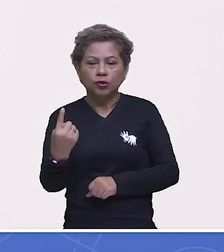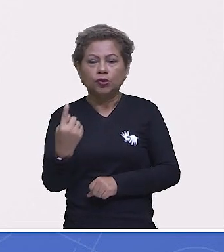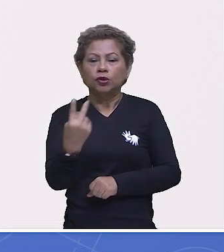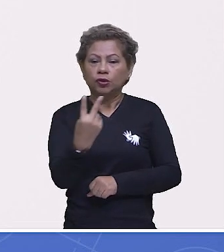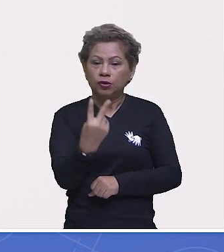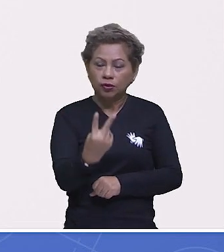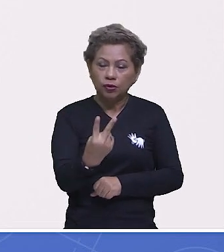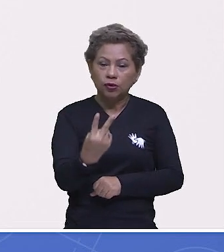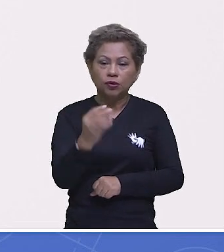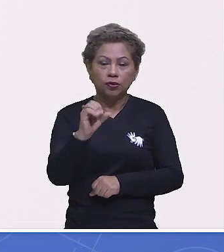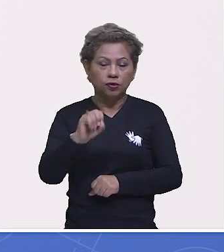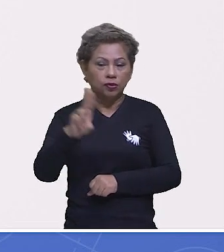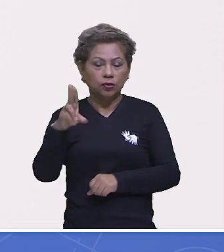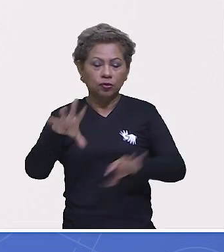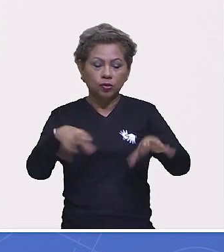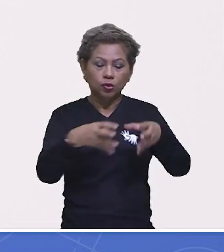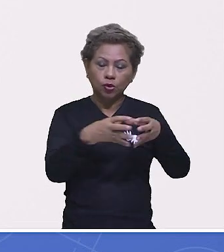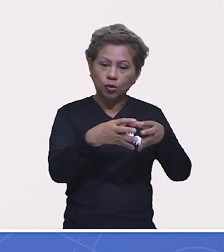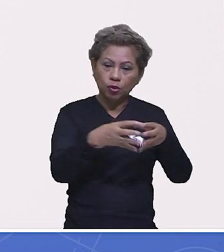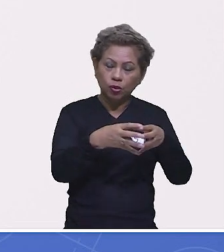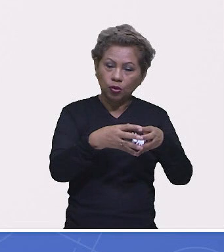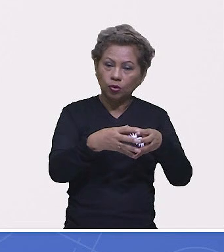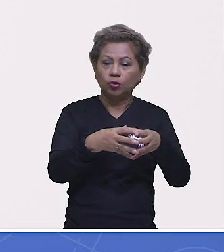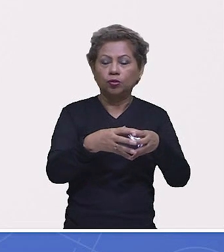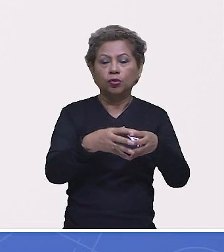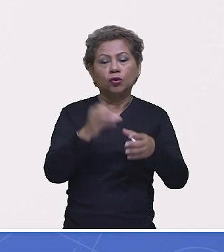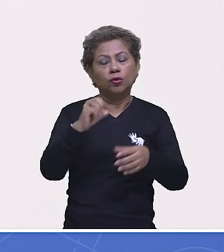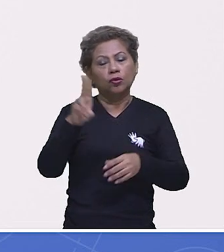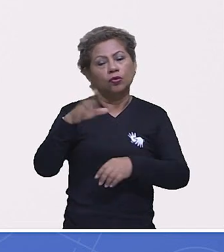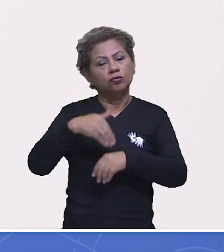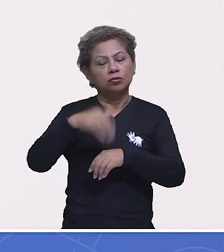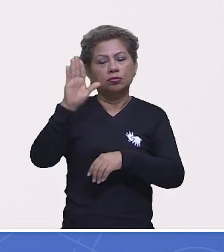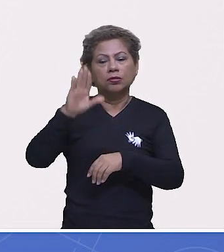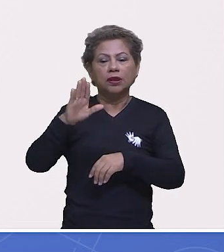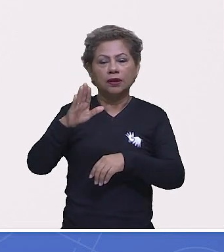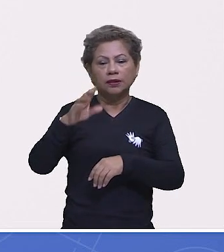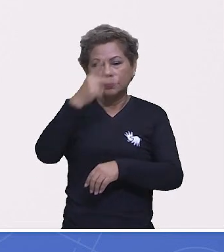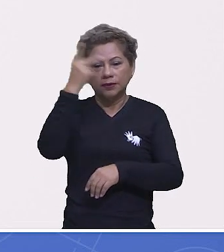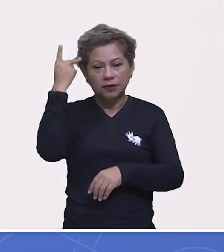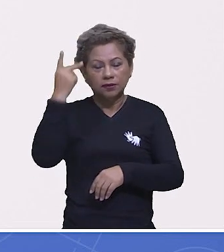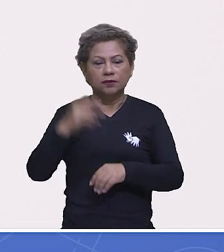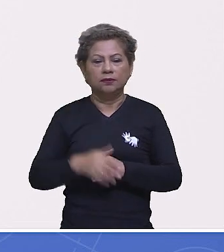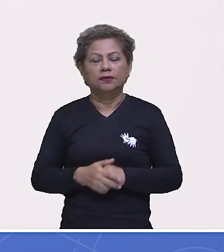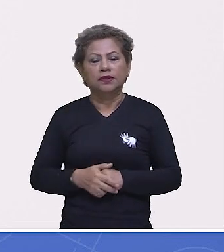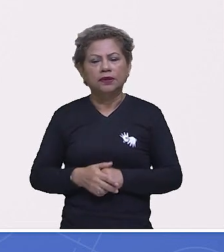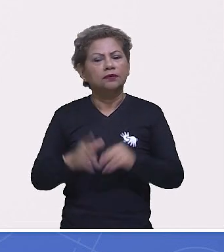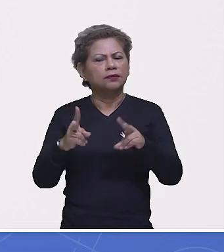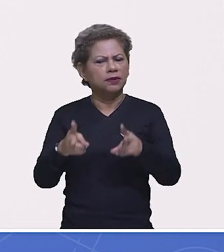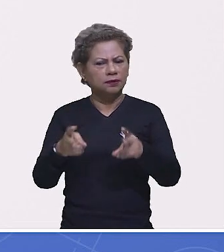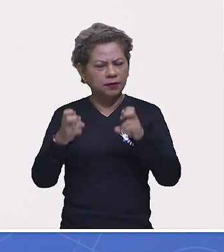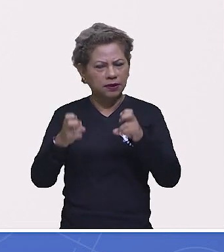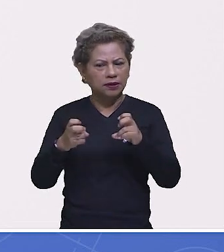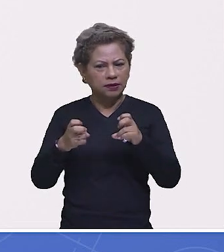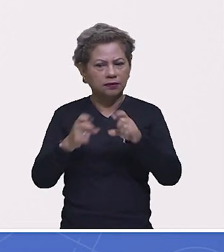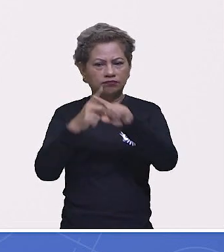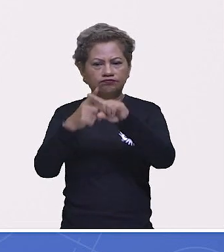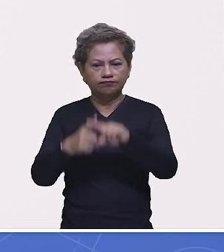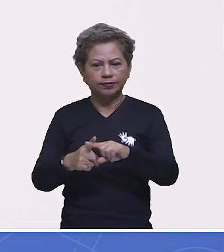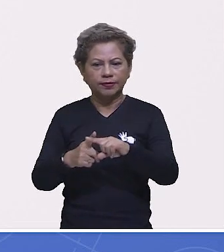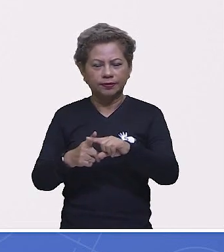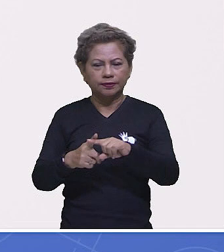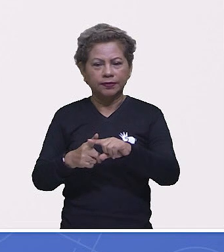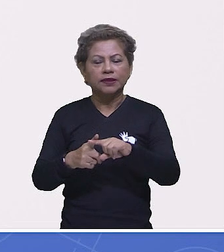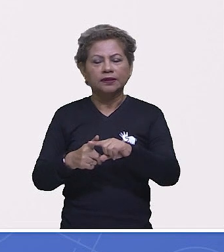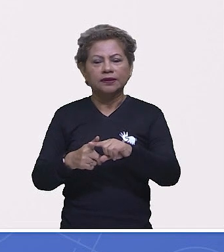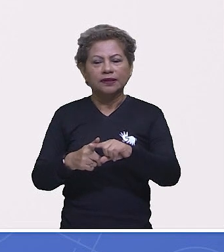duplas ou grupos de 3 ou mais pessoas. Então, sendo assim, pessoal, a gente percebe que a alternativa 1 e a